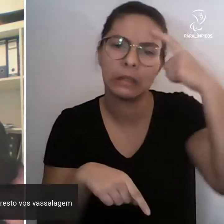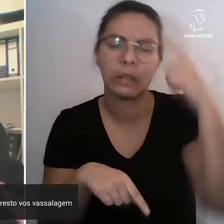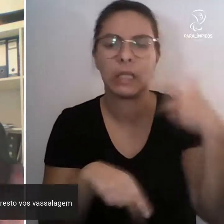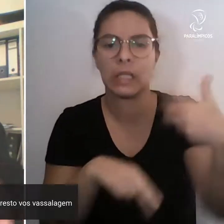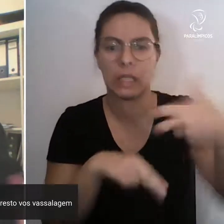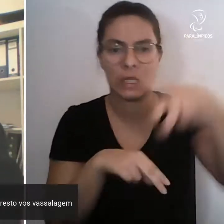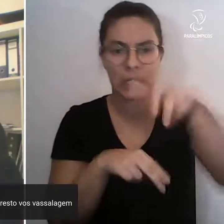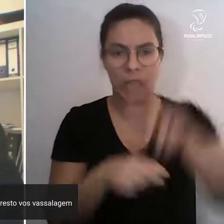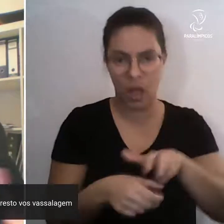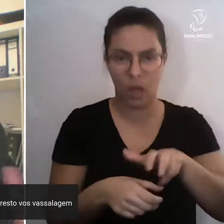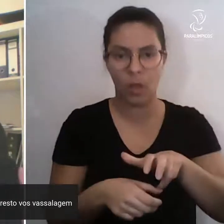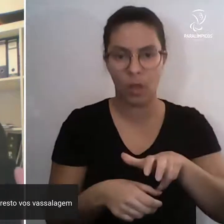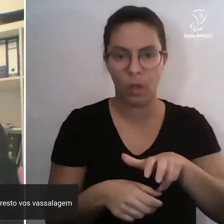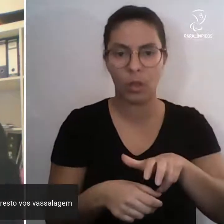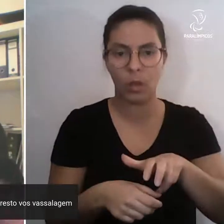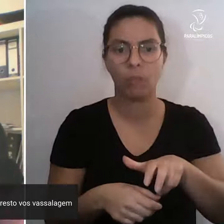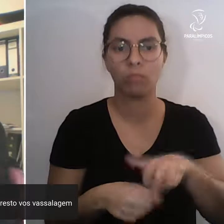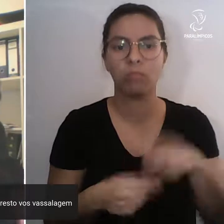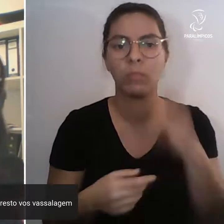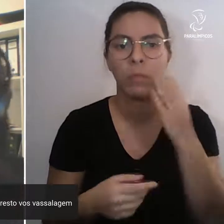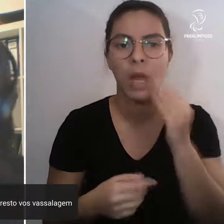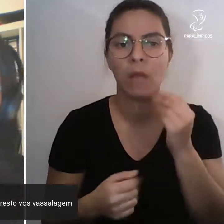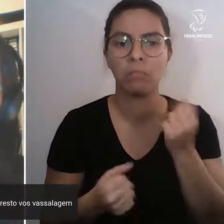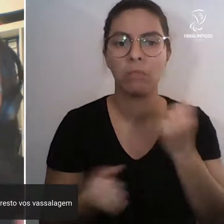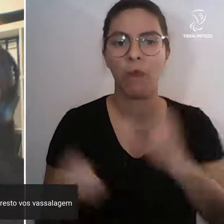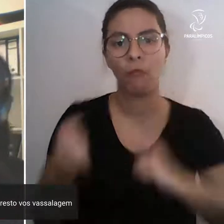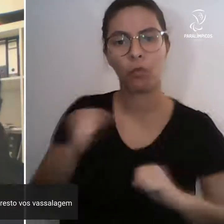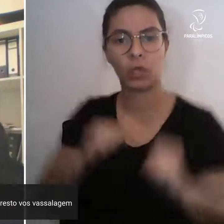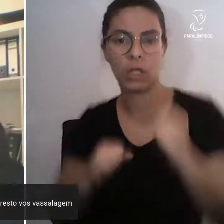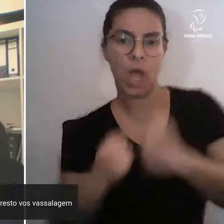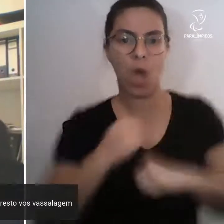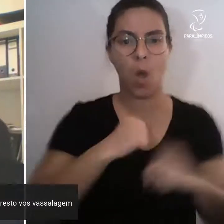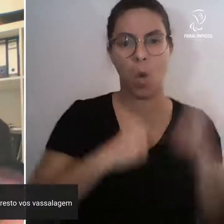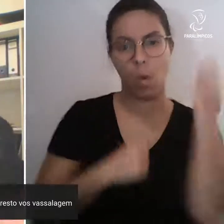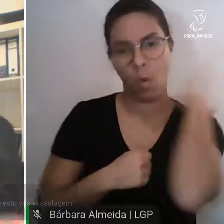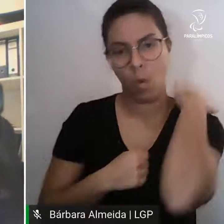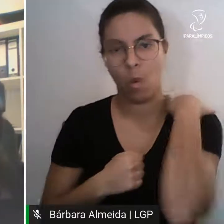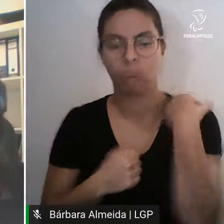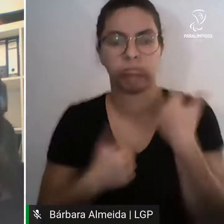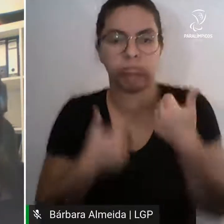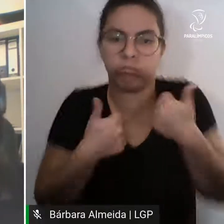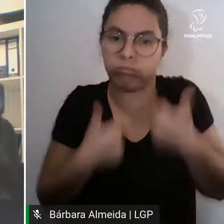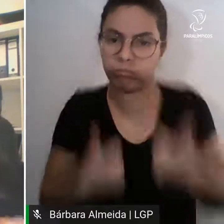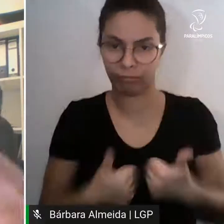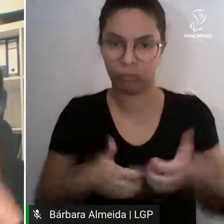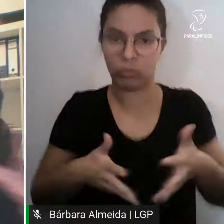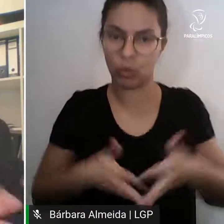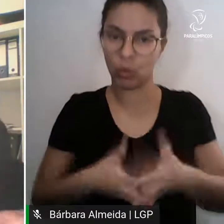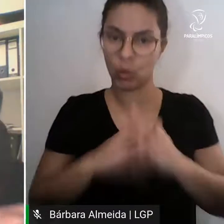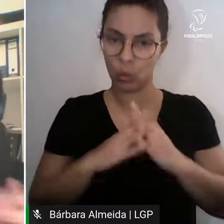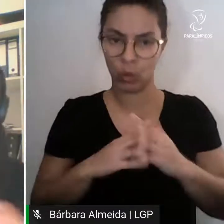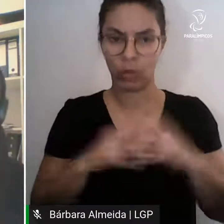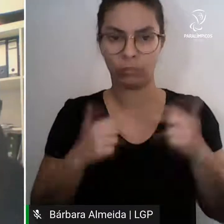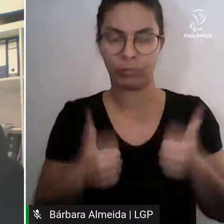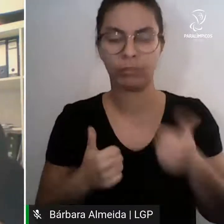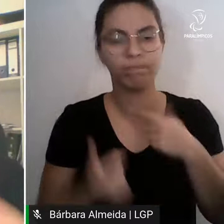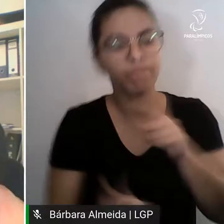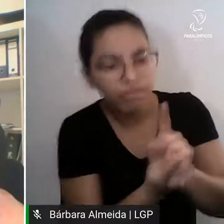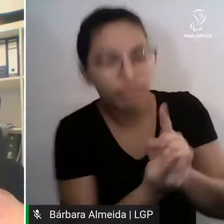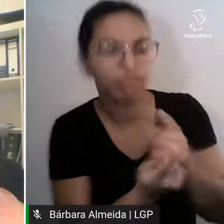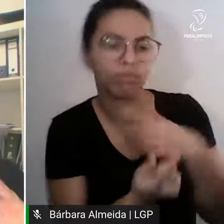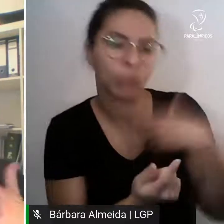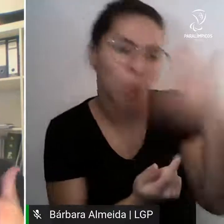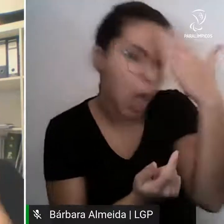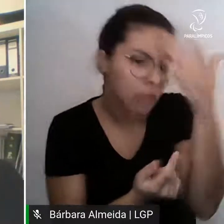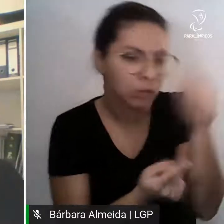se calhar a nossa função a nível do tronco e isso tudo não muda muito. E fomos falar com esses atletas, e o que é que vocês acham e o que é que não acham?